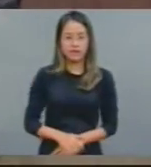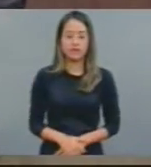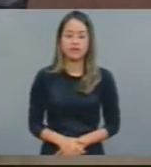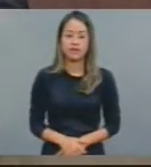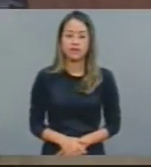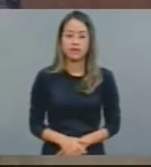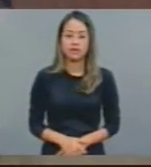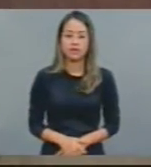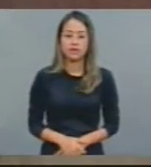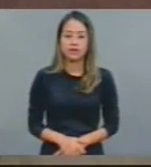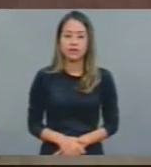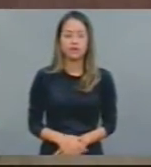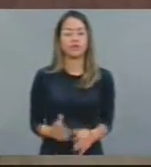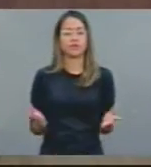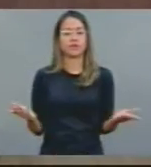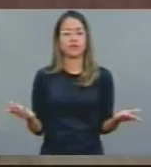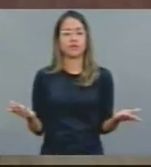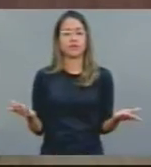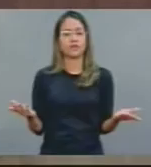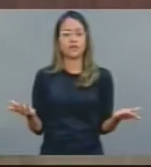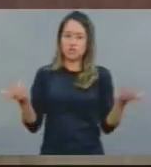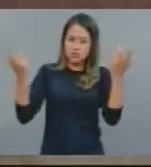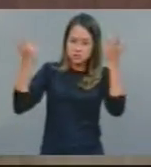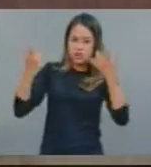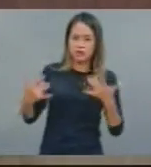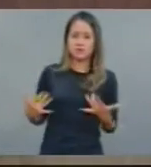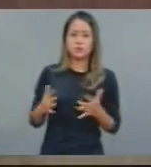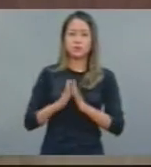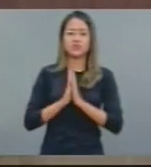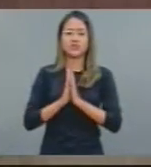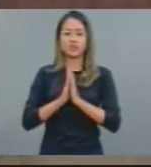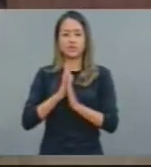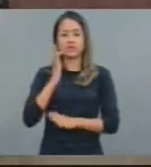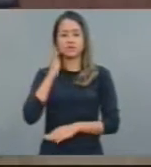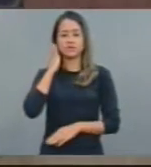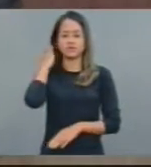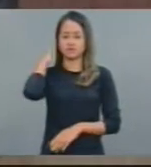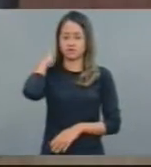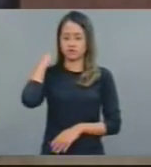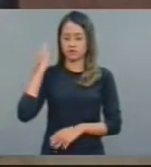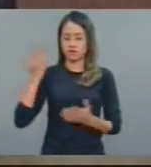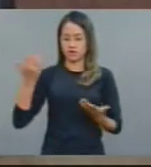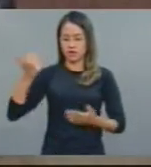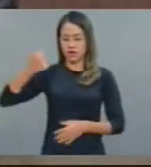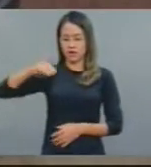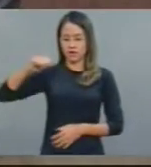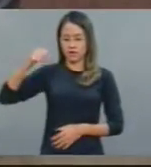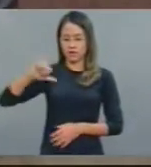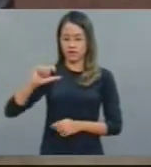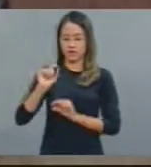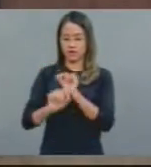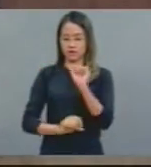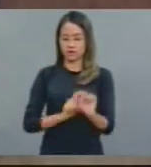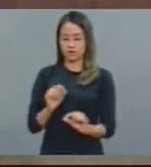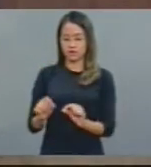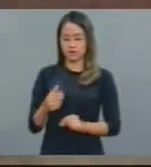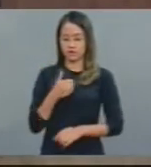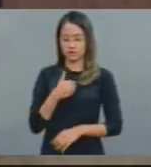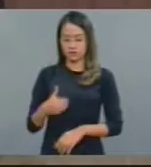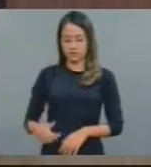razoável? Quais são os argumentos? Vamos analisar os argumentos da bancada do governo.